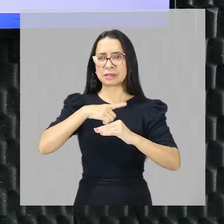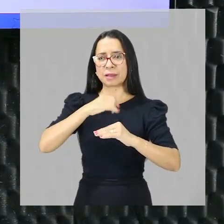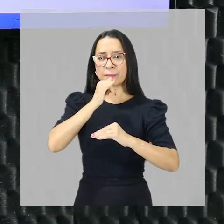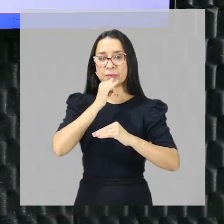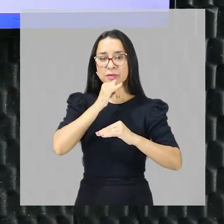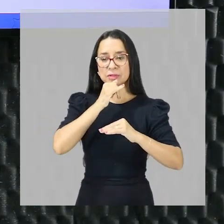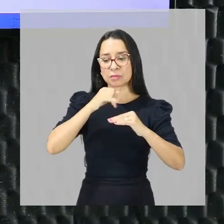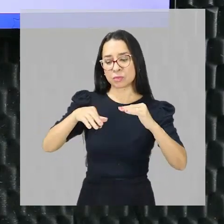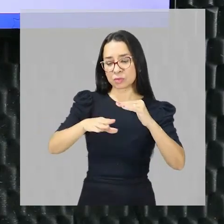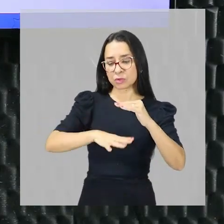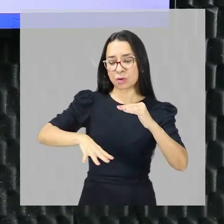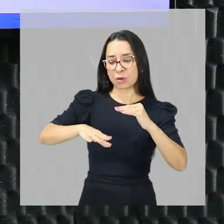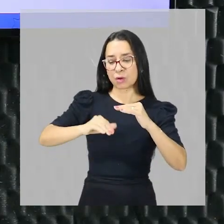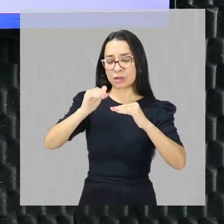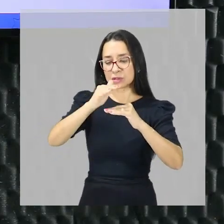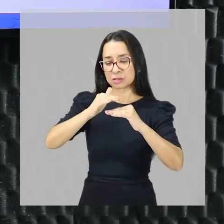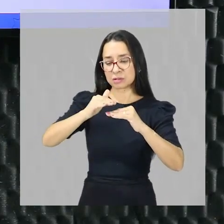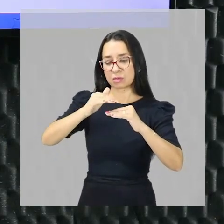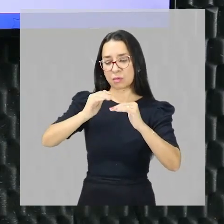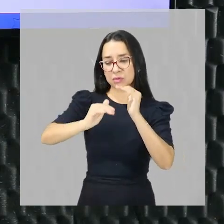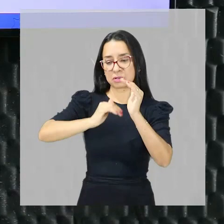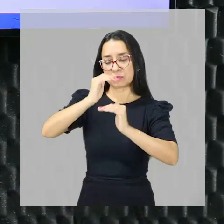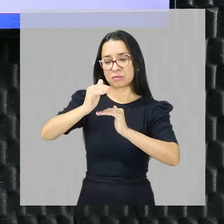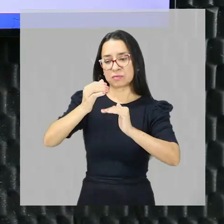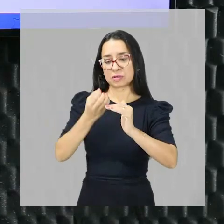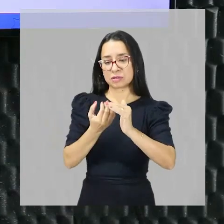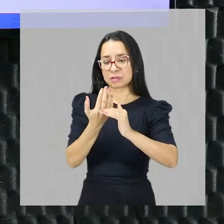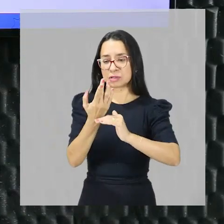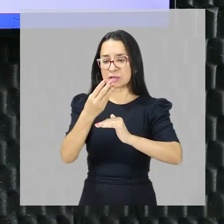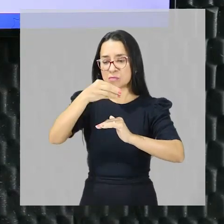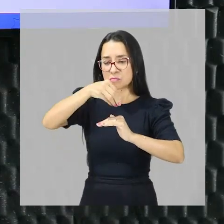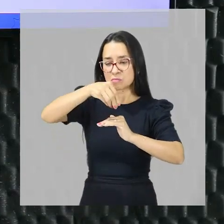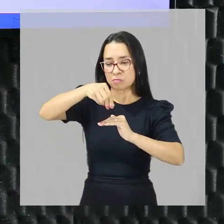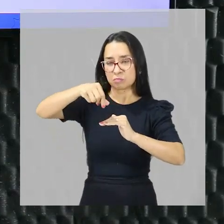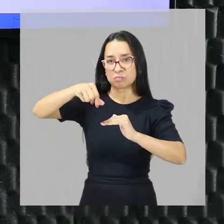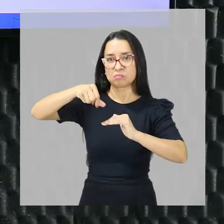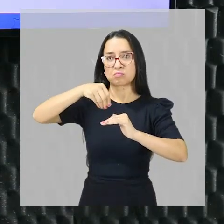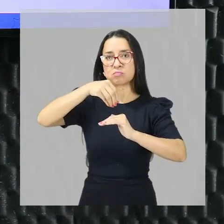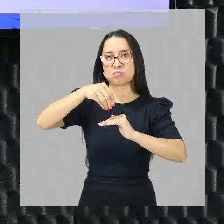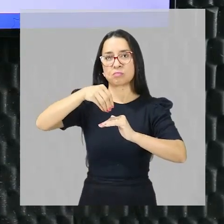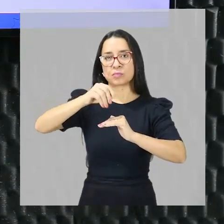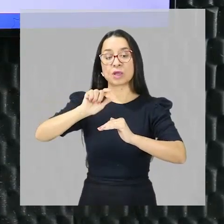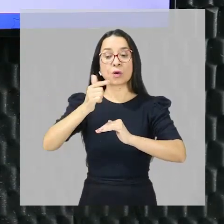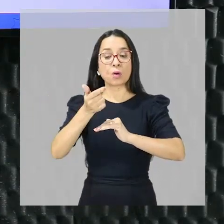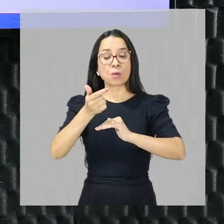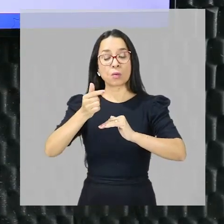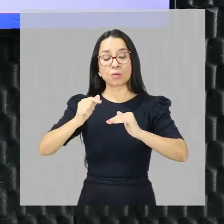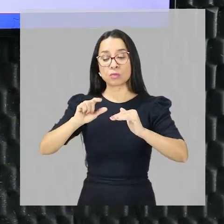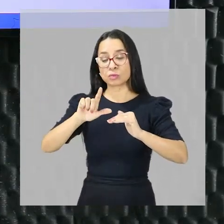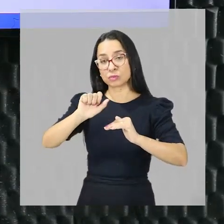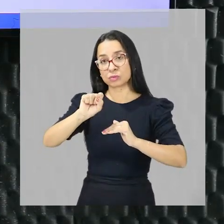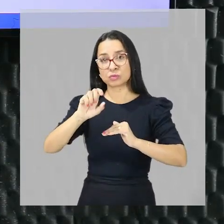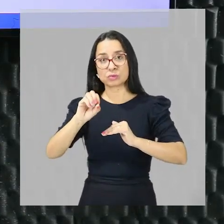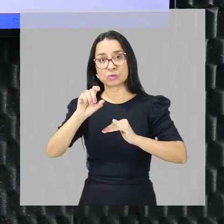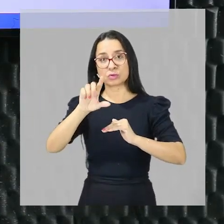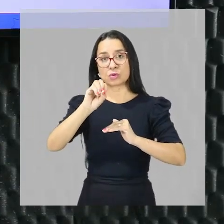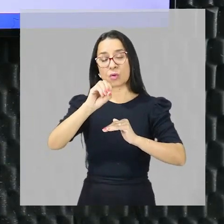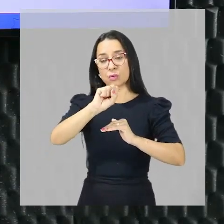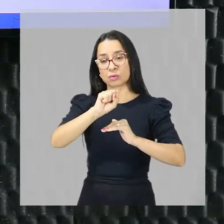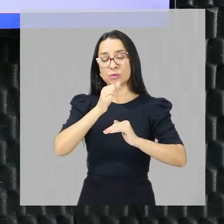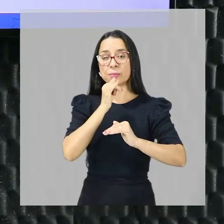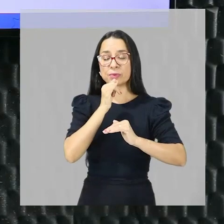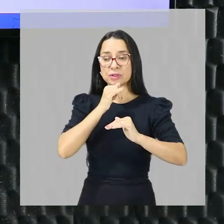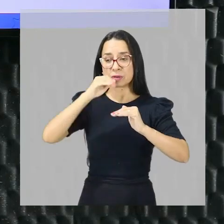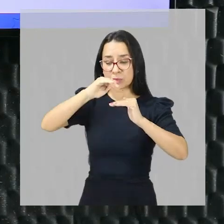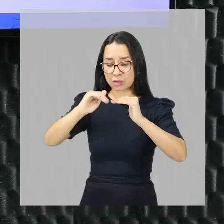camada superficial ela é mais desenvolvida, ou seja, tu tem maior quantidade de matéria orgânica. Tu tem outros solos, por exemplo, como os solos do Nordeste, onde a camada